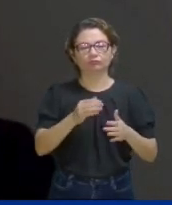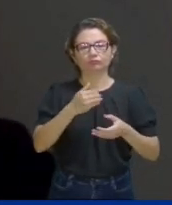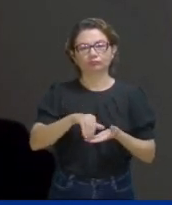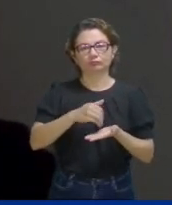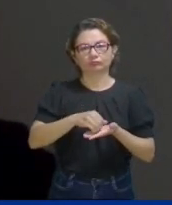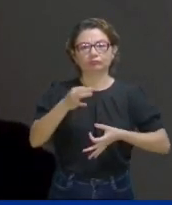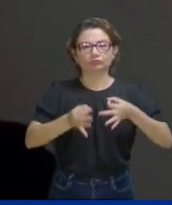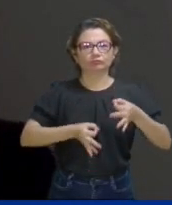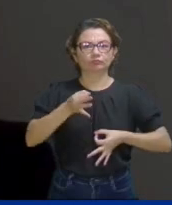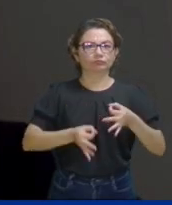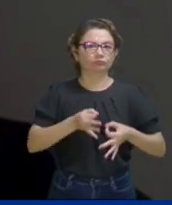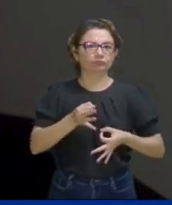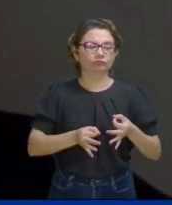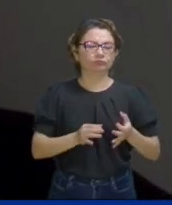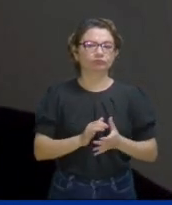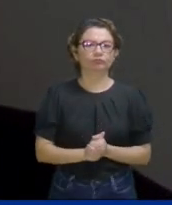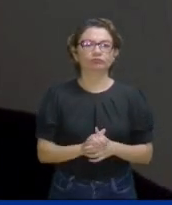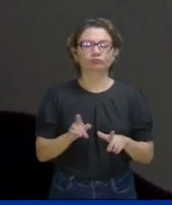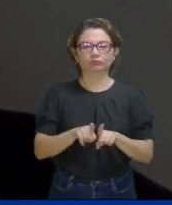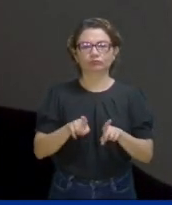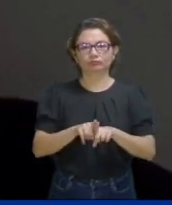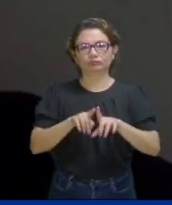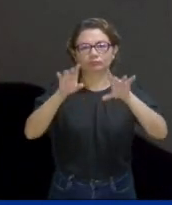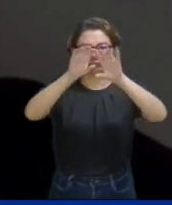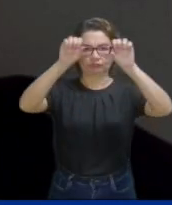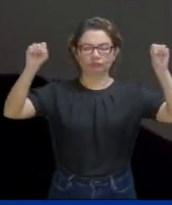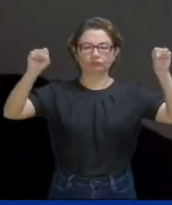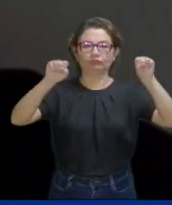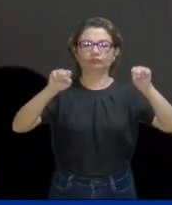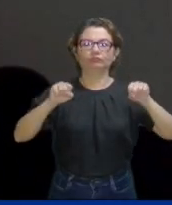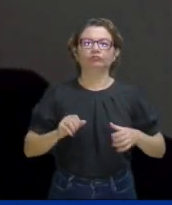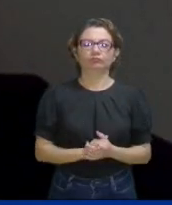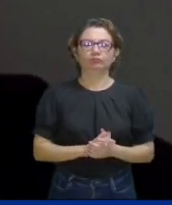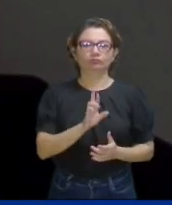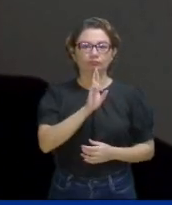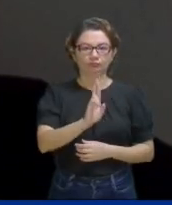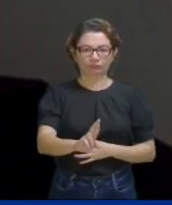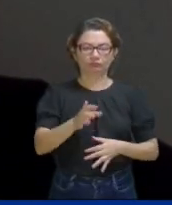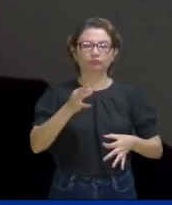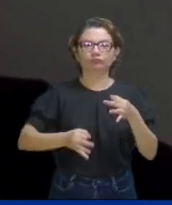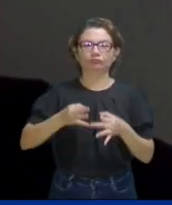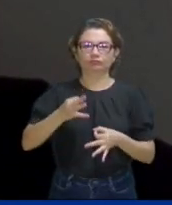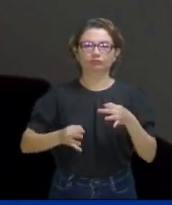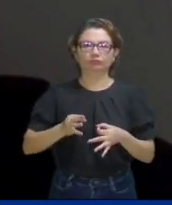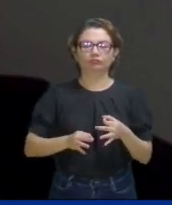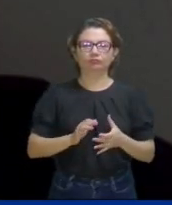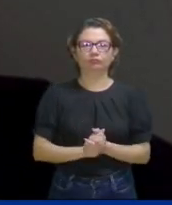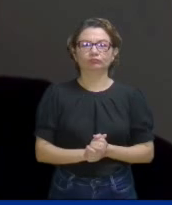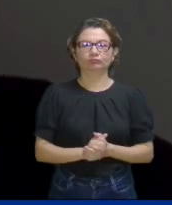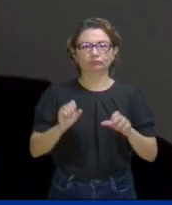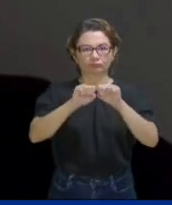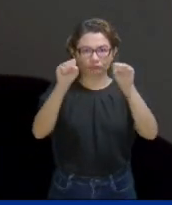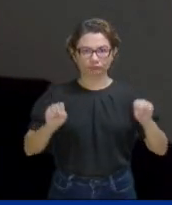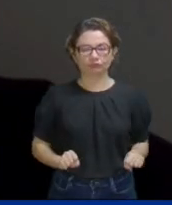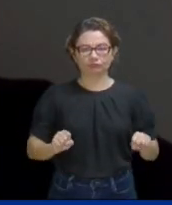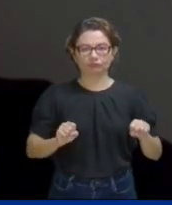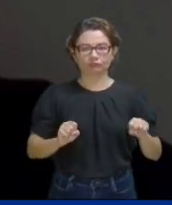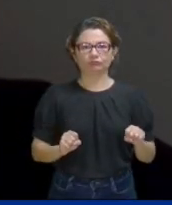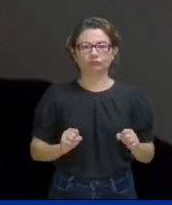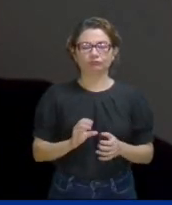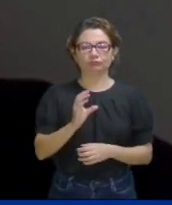as comunicações de praxe, as instâncias superiores, registre o resultado do presente julgamento no sistema de contas eleitorais